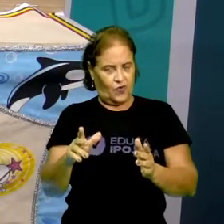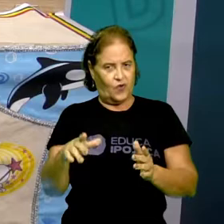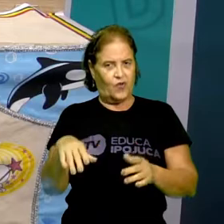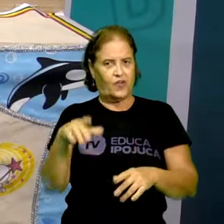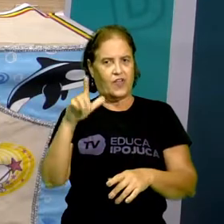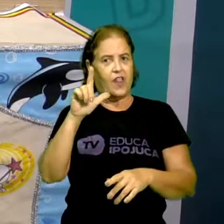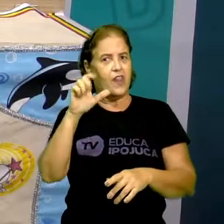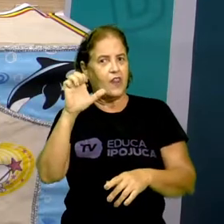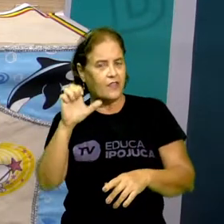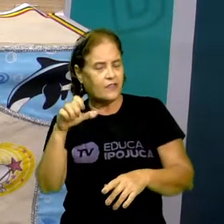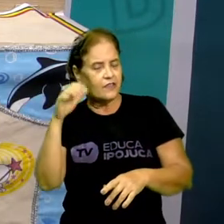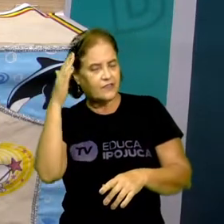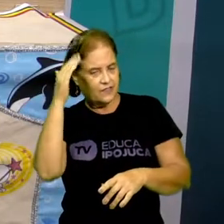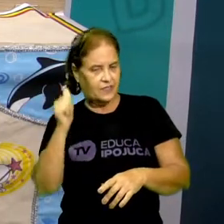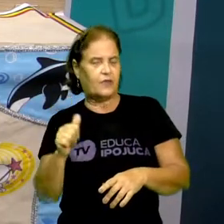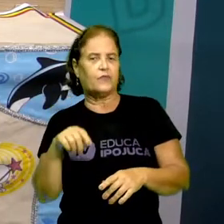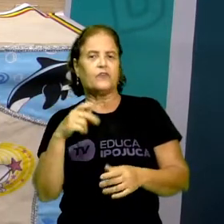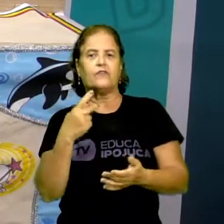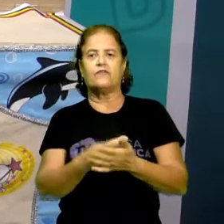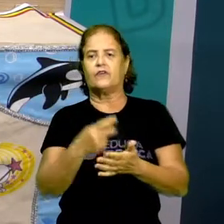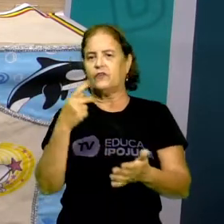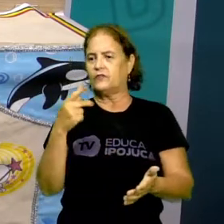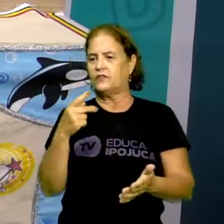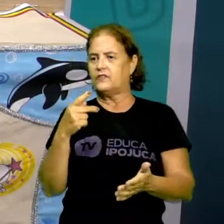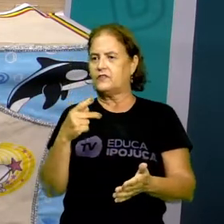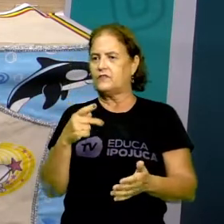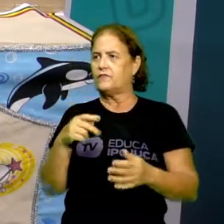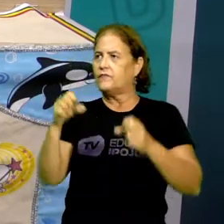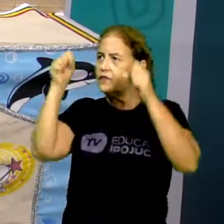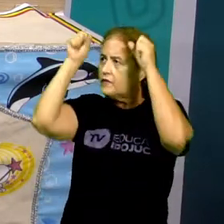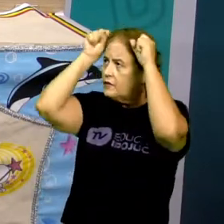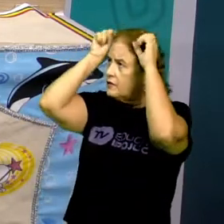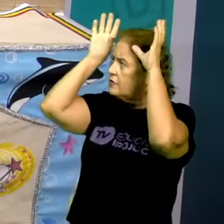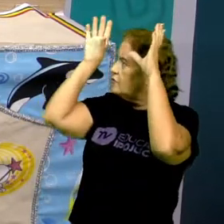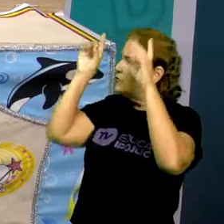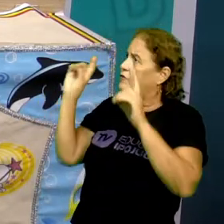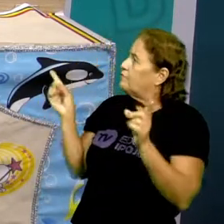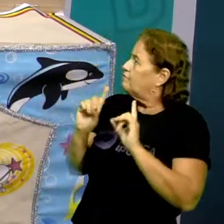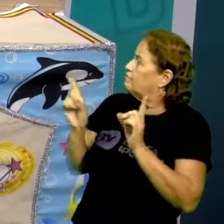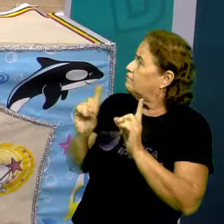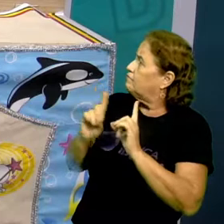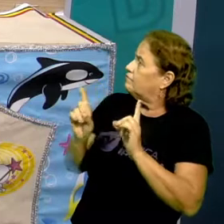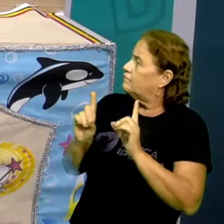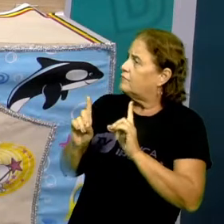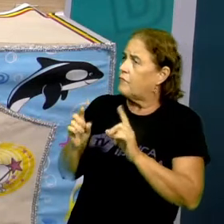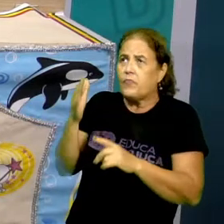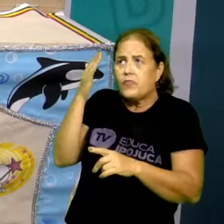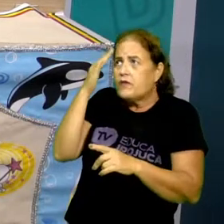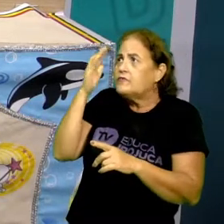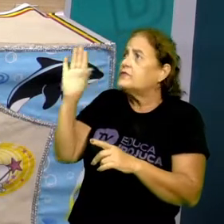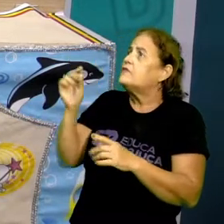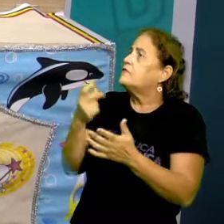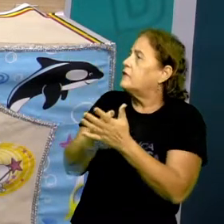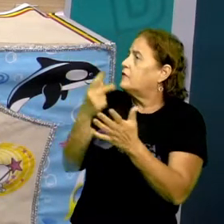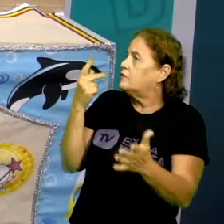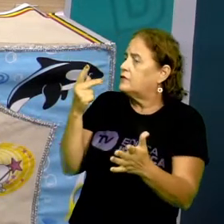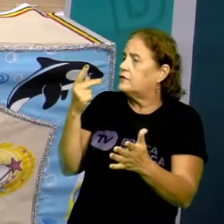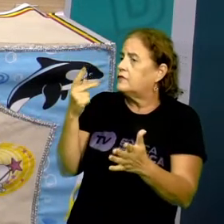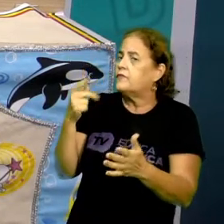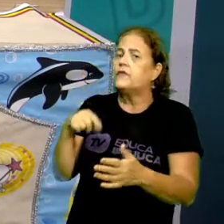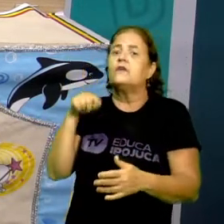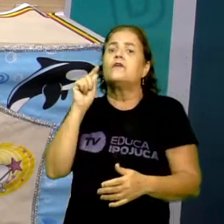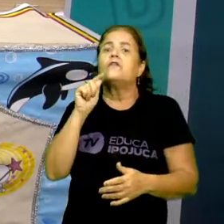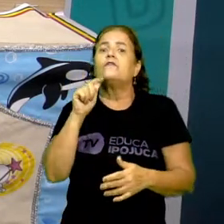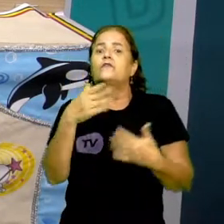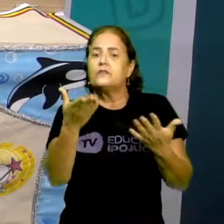Já, leiturinha. Eu não. Tu não sabes ainda? A leiturinha não sabe, crianças. E vocês aí de